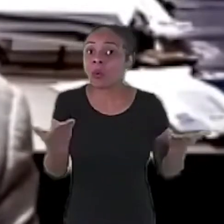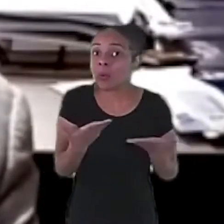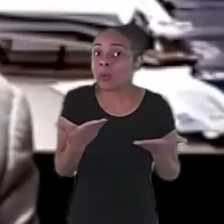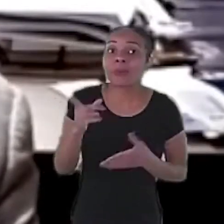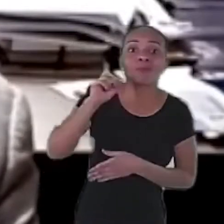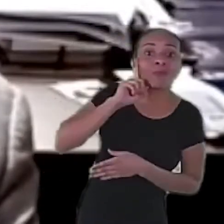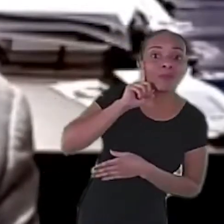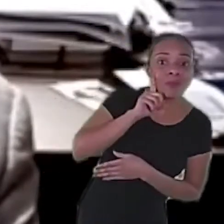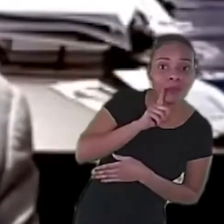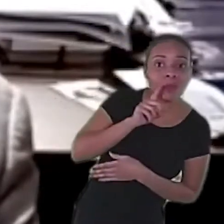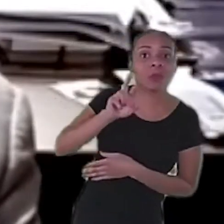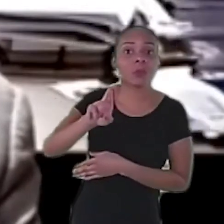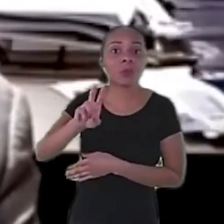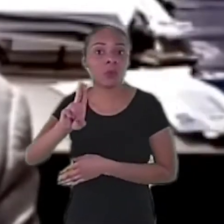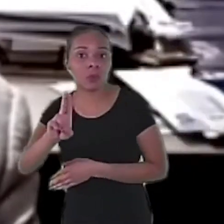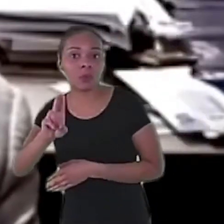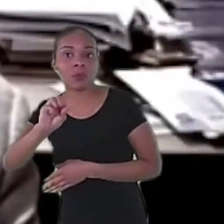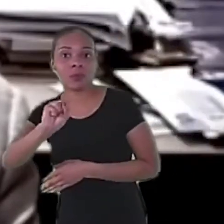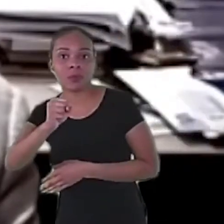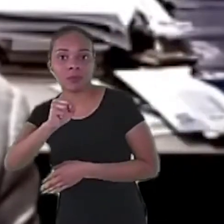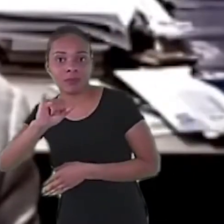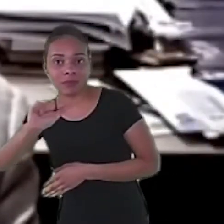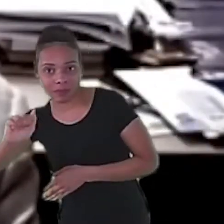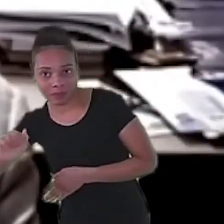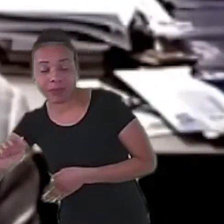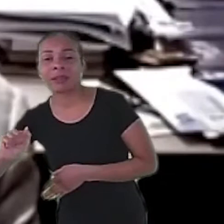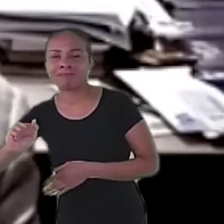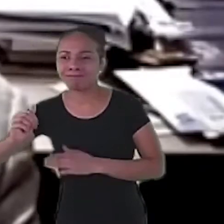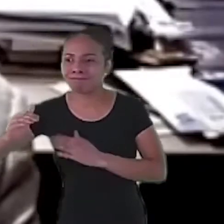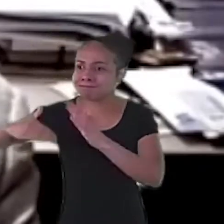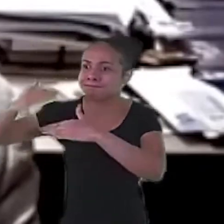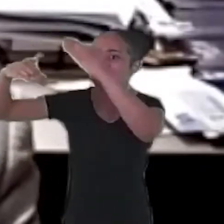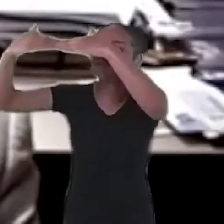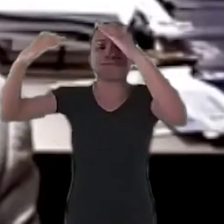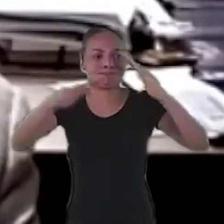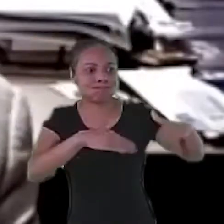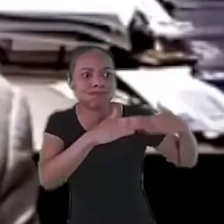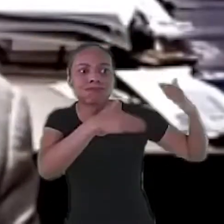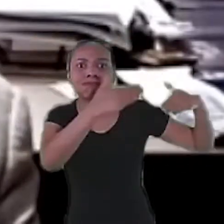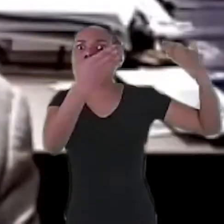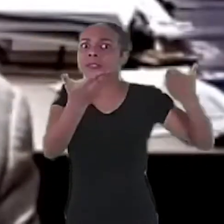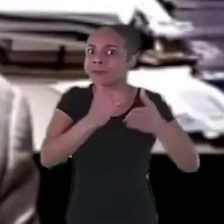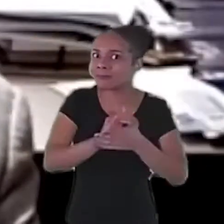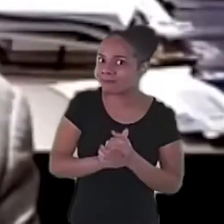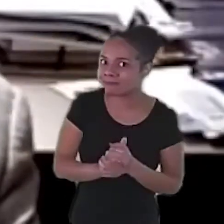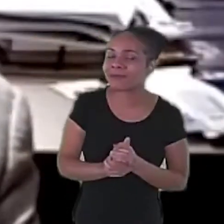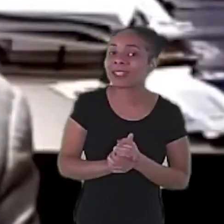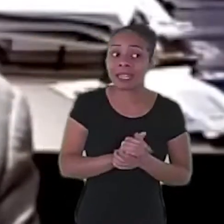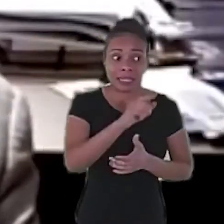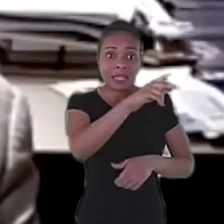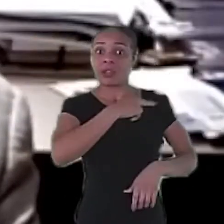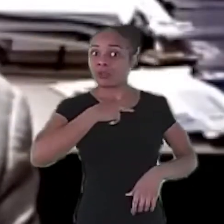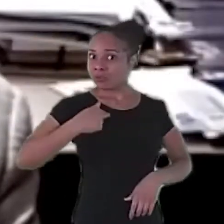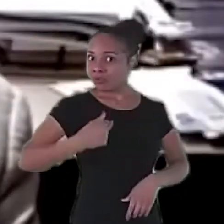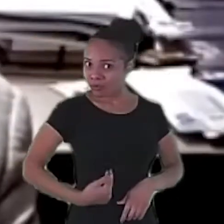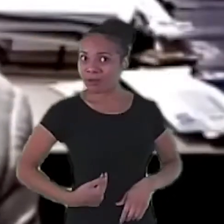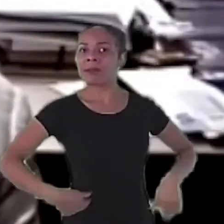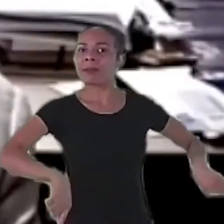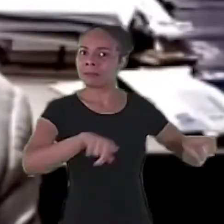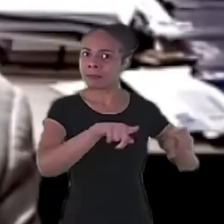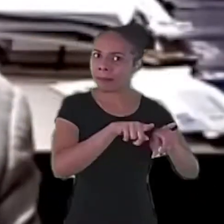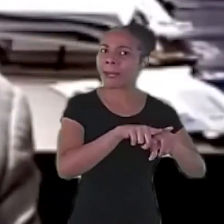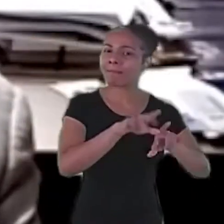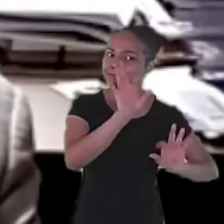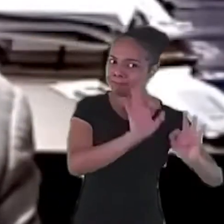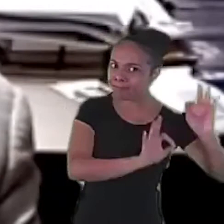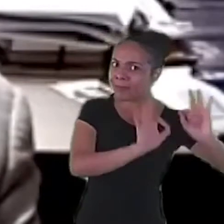China esteja se preparando não só para a competição econômica, mas também por uma competição geopolítica